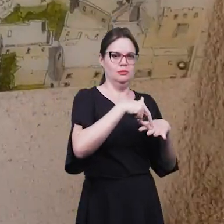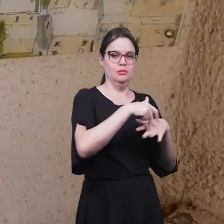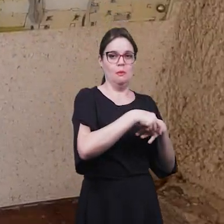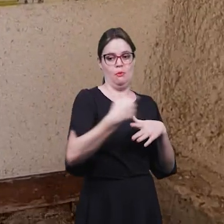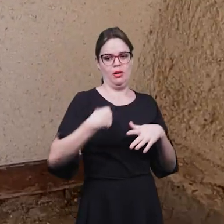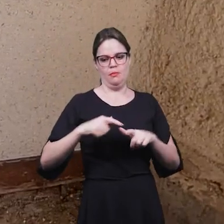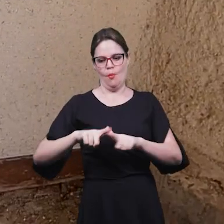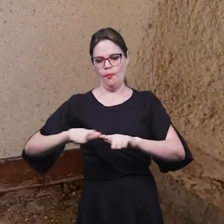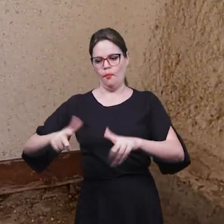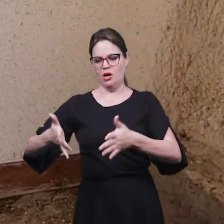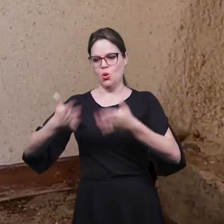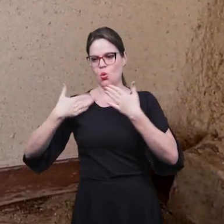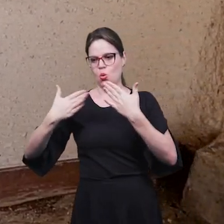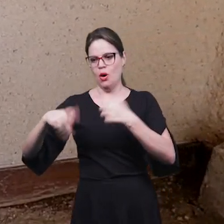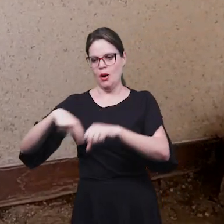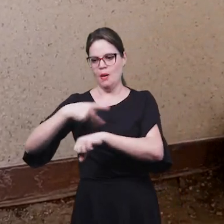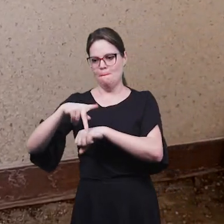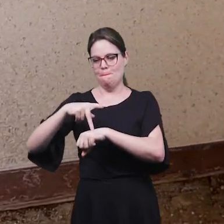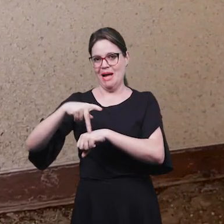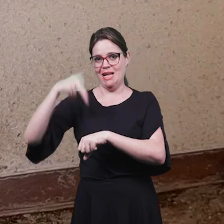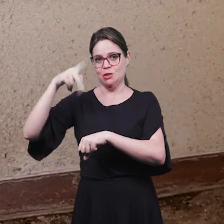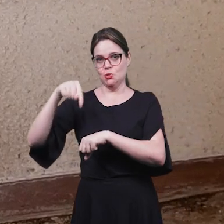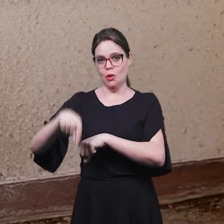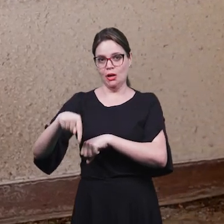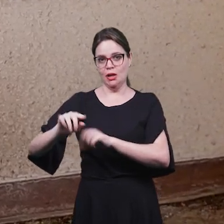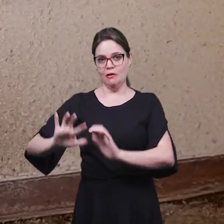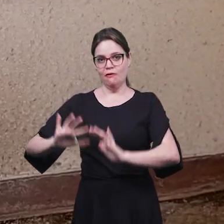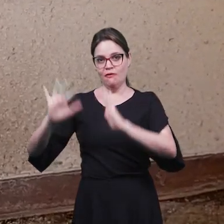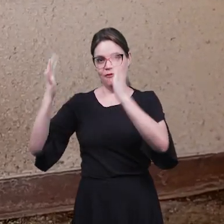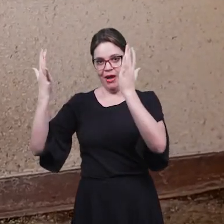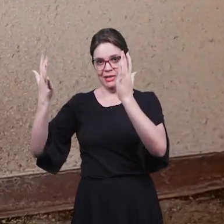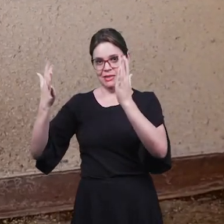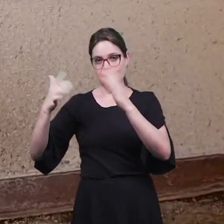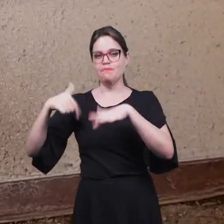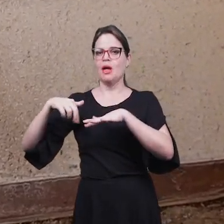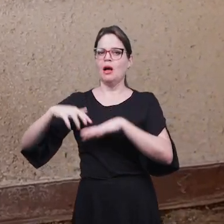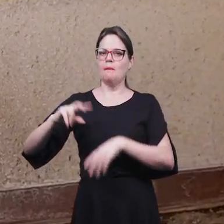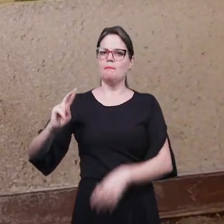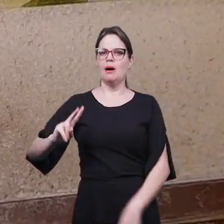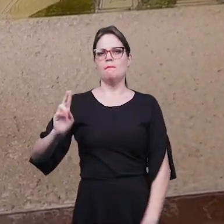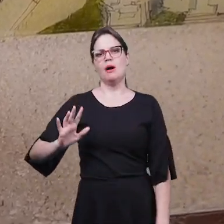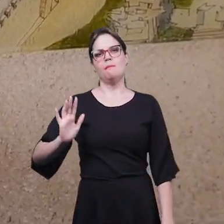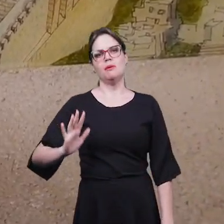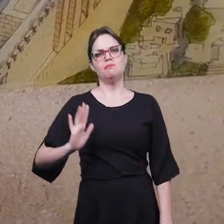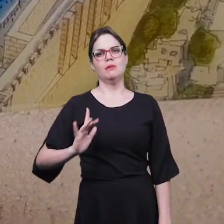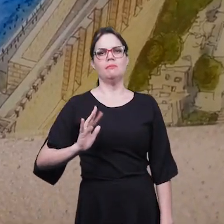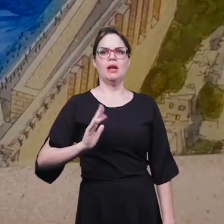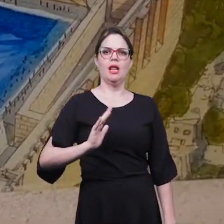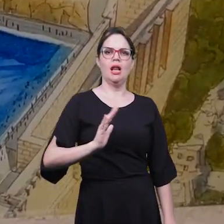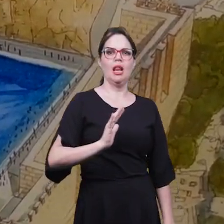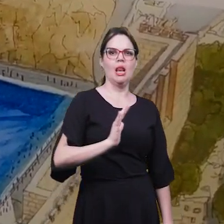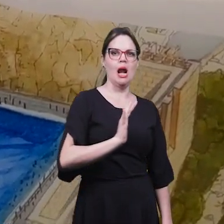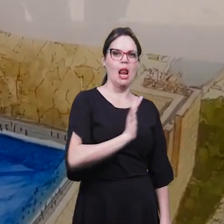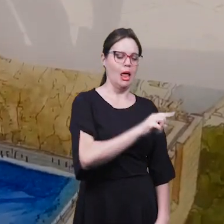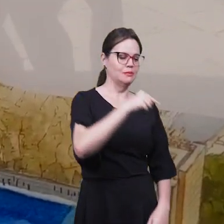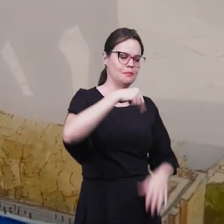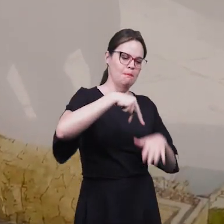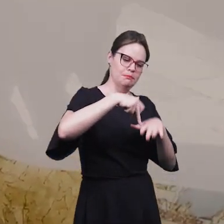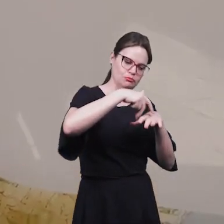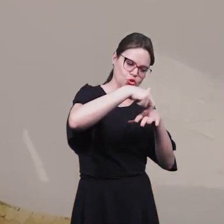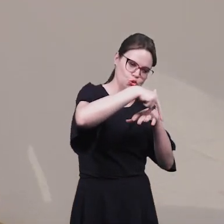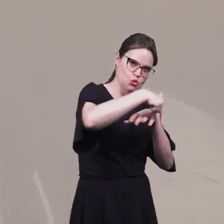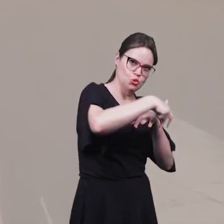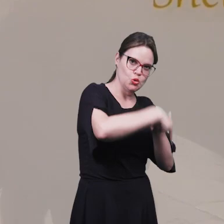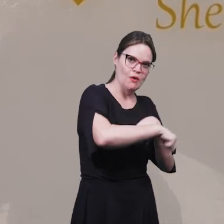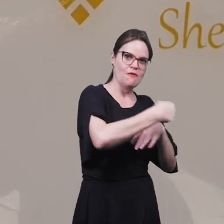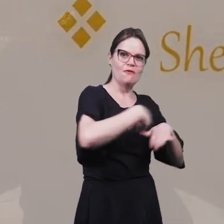por imersão, né? Então eles passavam pelo deserto, na festa da Páscoa, então eles desciam aqui para a purificação, para